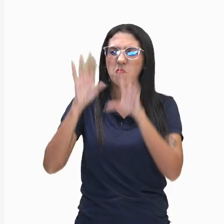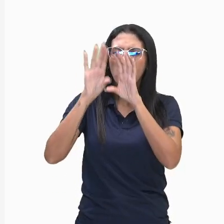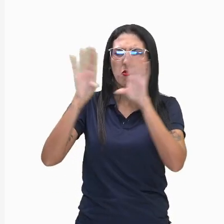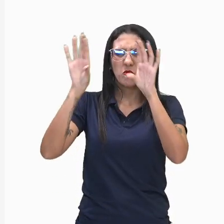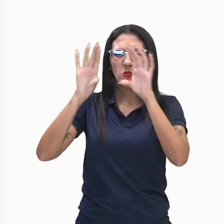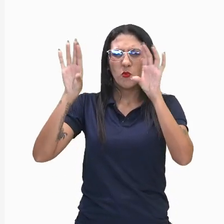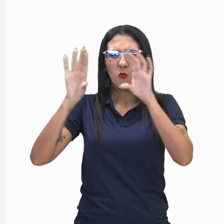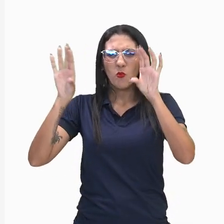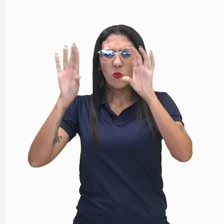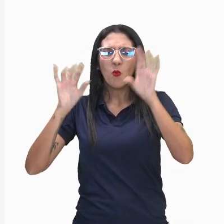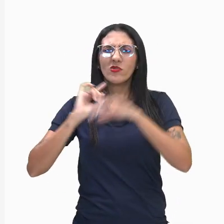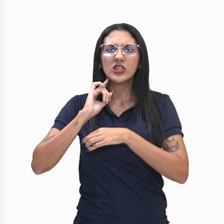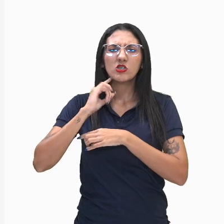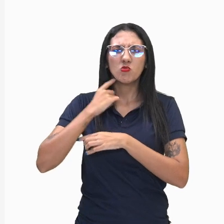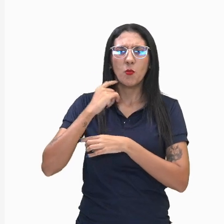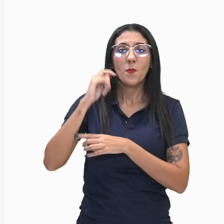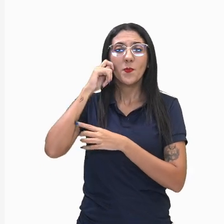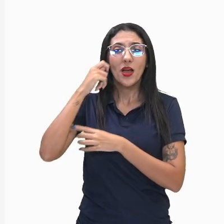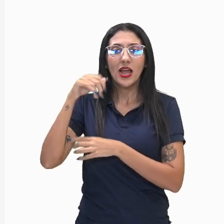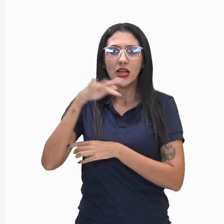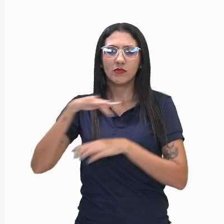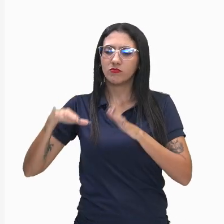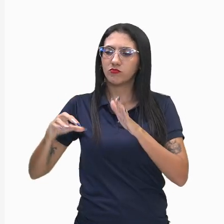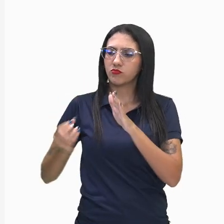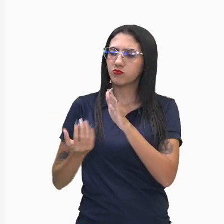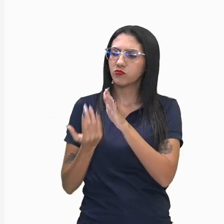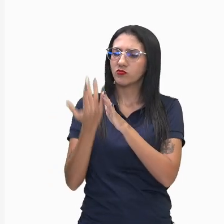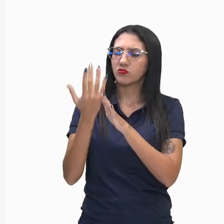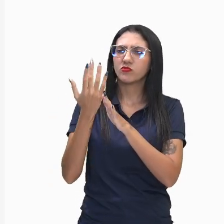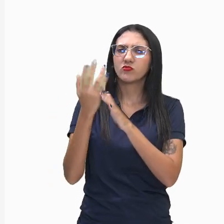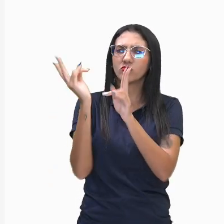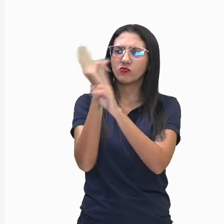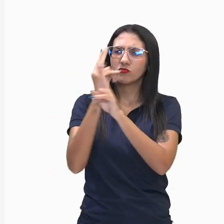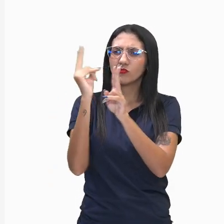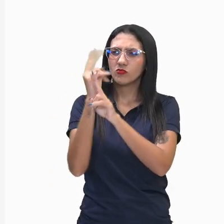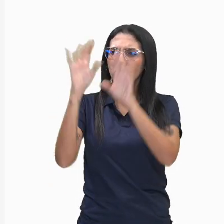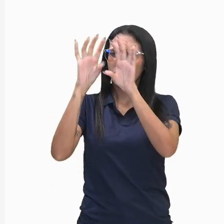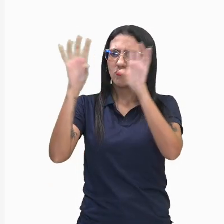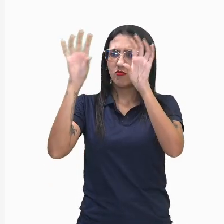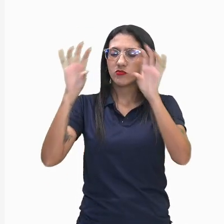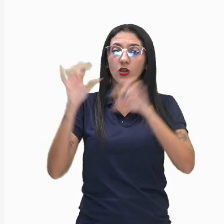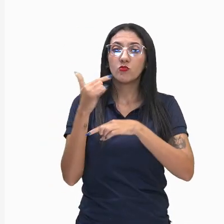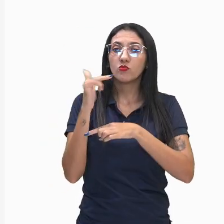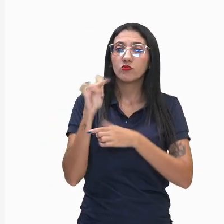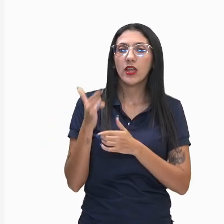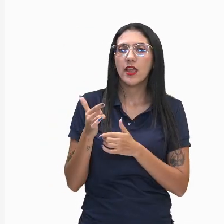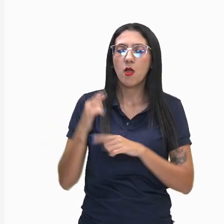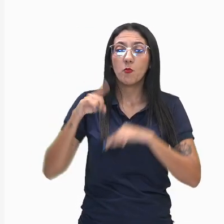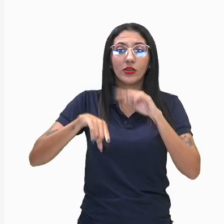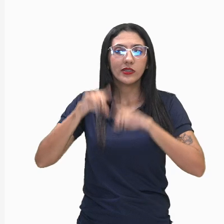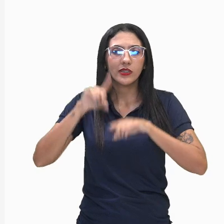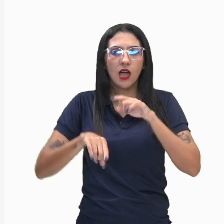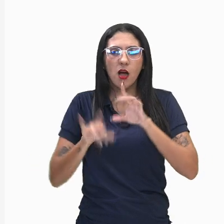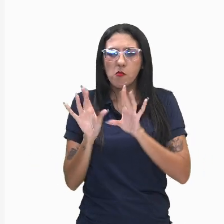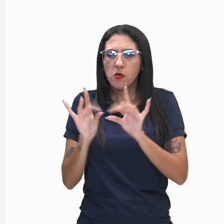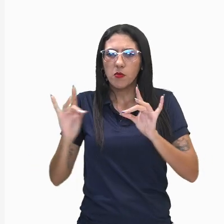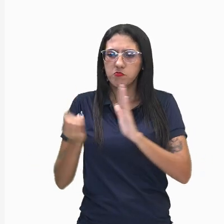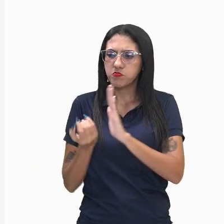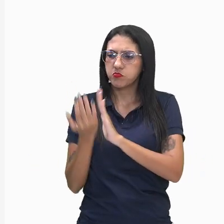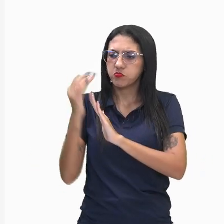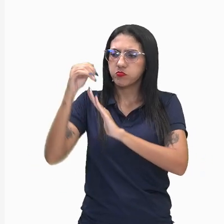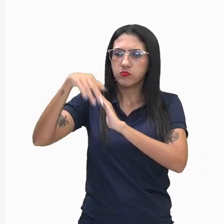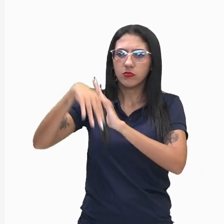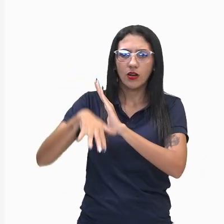e cinzas, né, nessa região, não chegando a lançar a lava, né, o magma nessa área